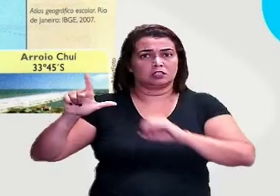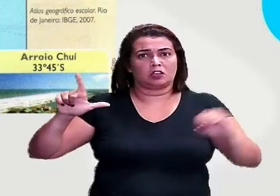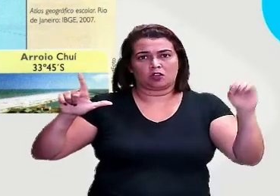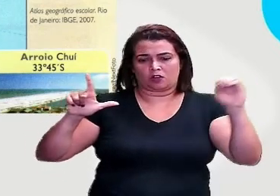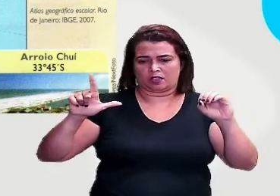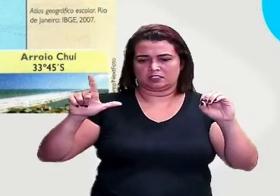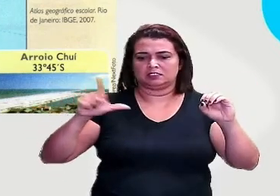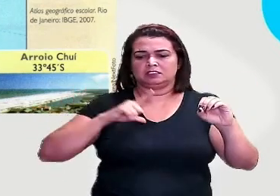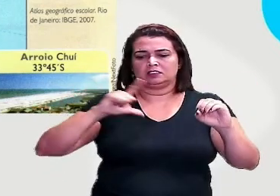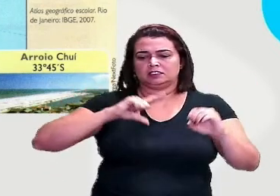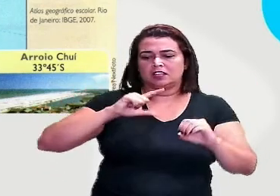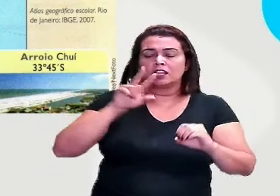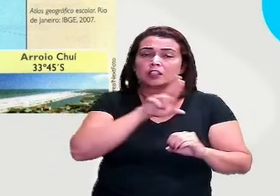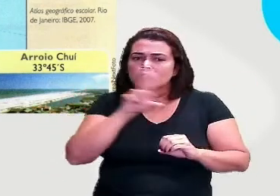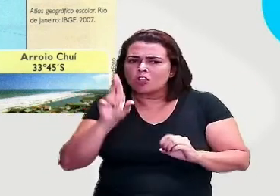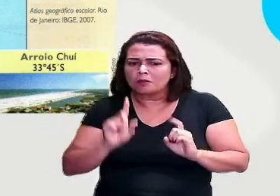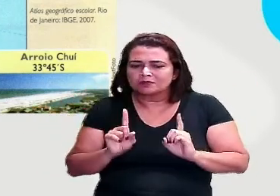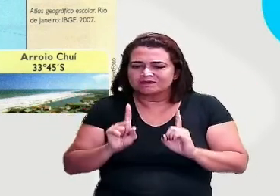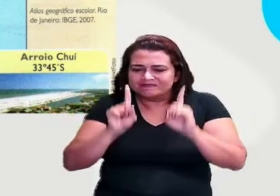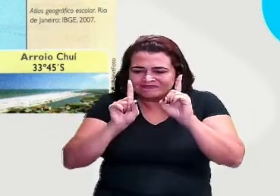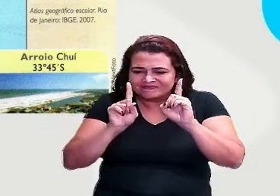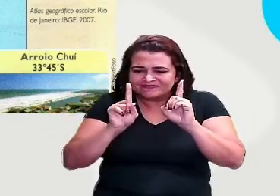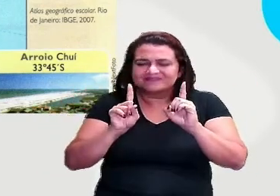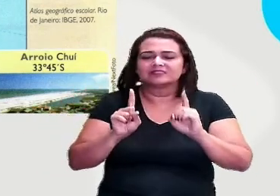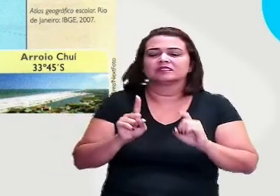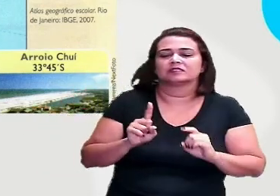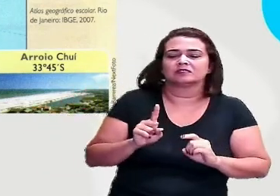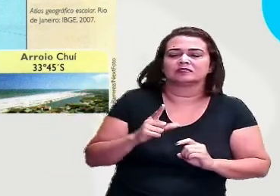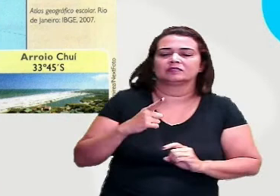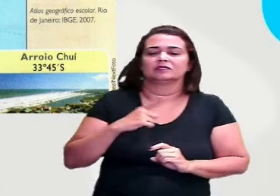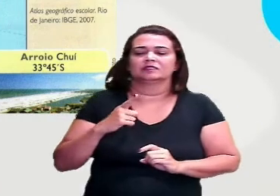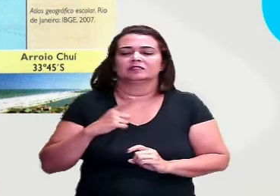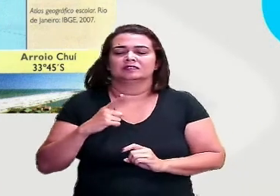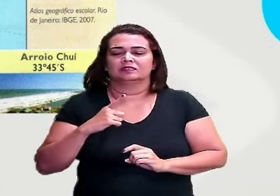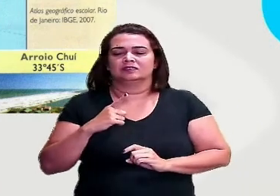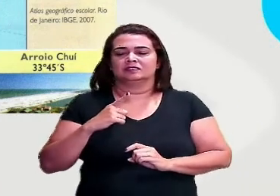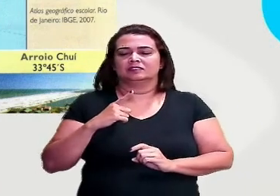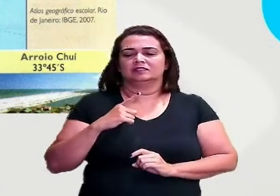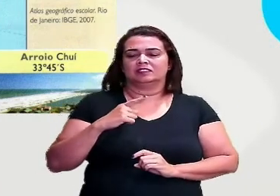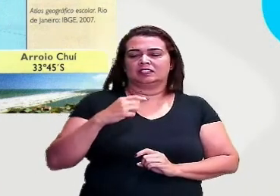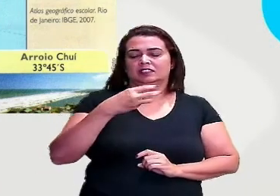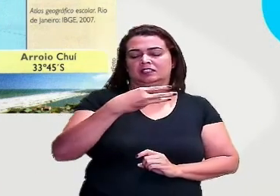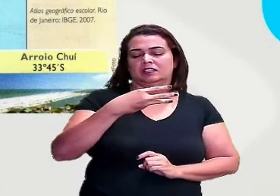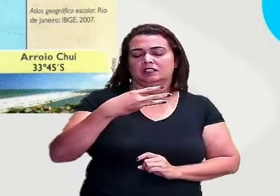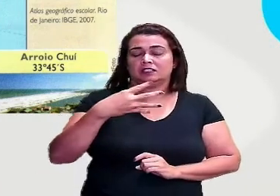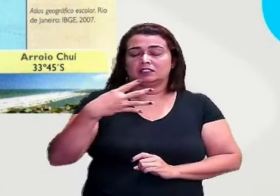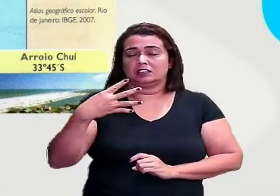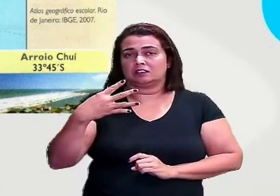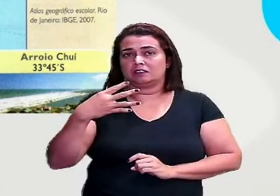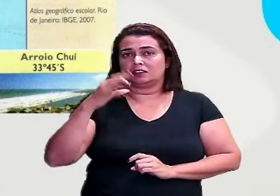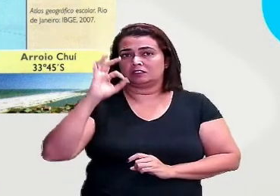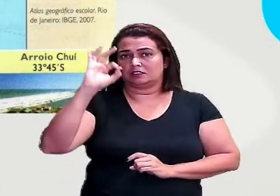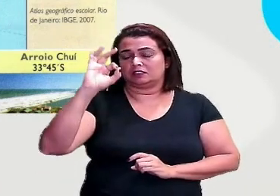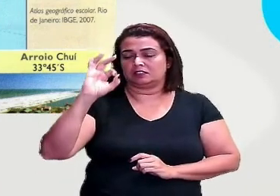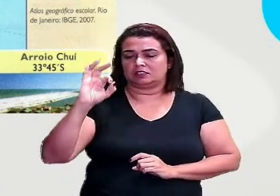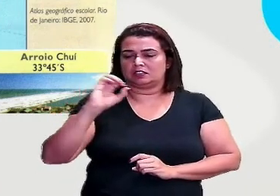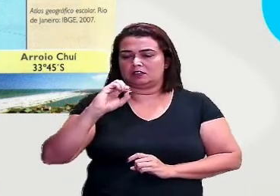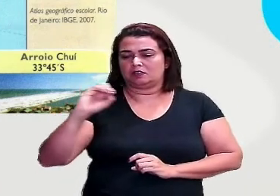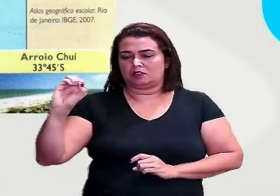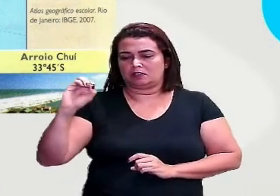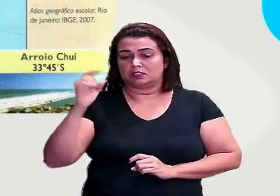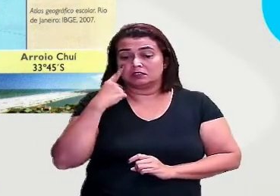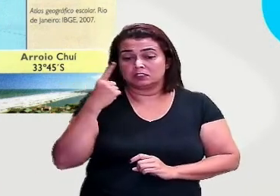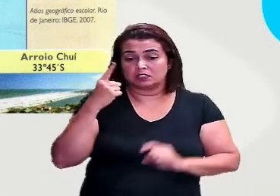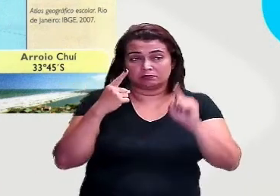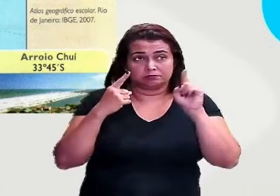Monte Caburaí a 5 graus, pouco mais de 5 graus, a Ponta do Xerez a 34 graus oeste, né? Monte Caburaí a 5 graus norte, Serra